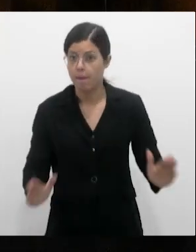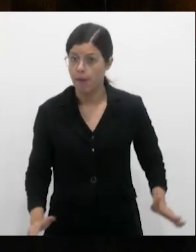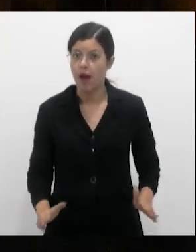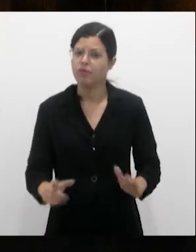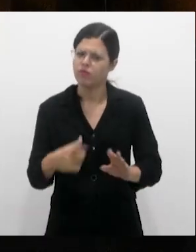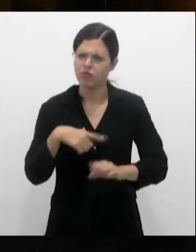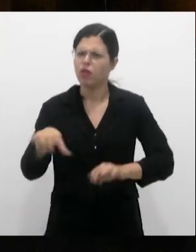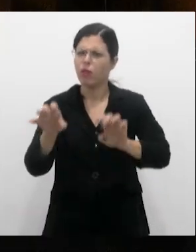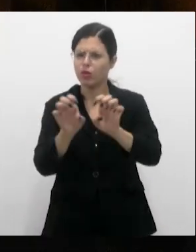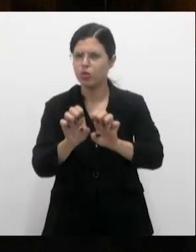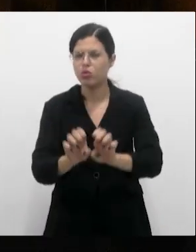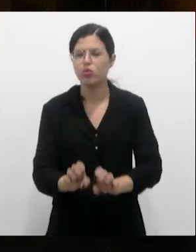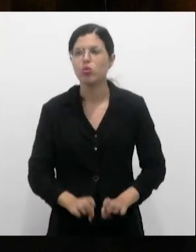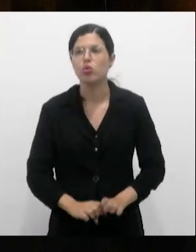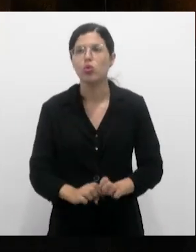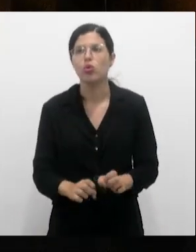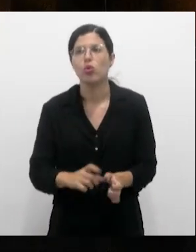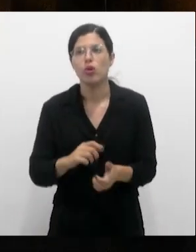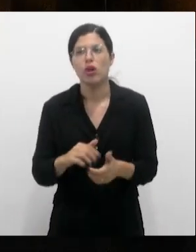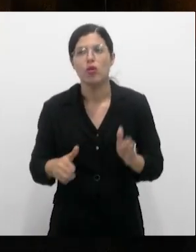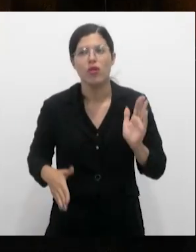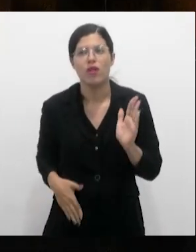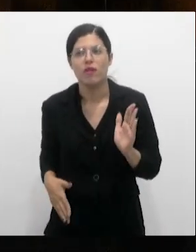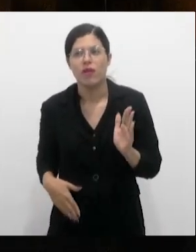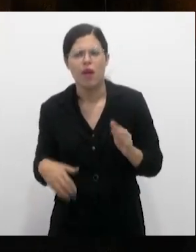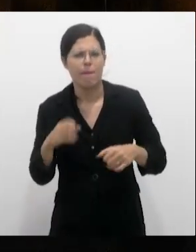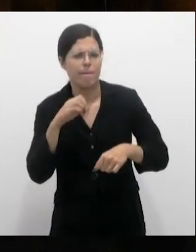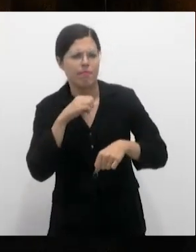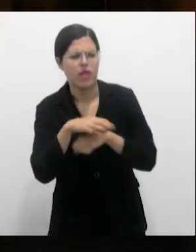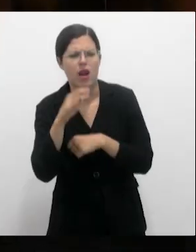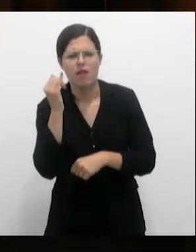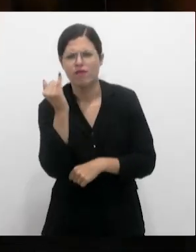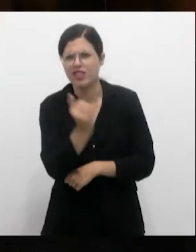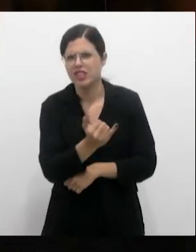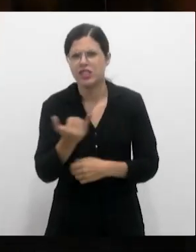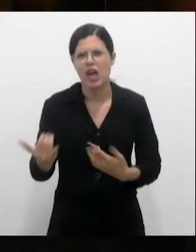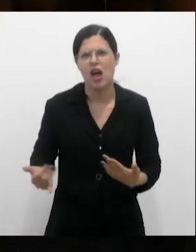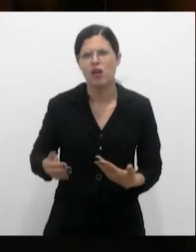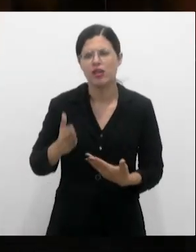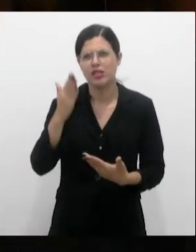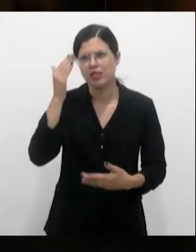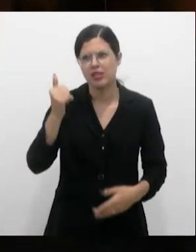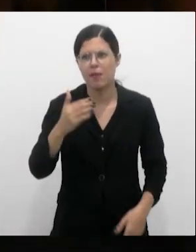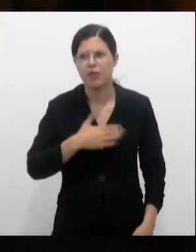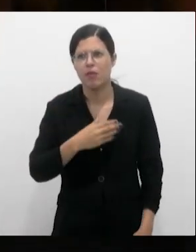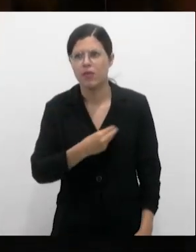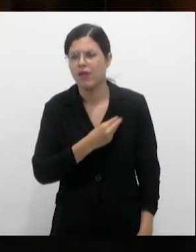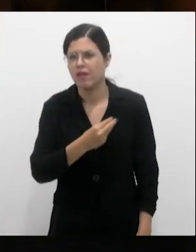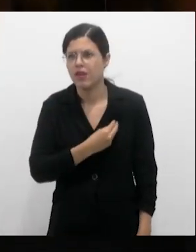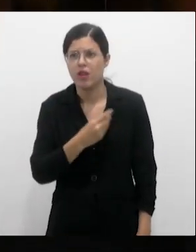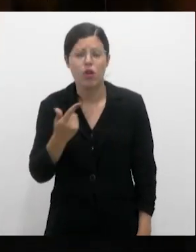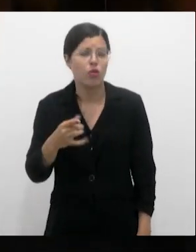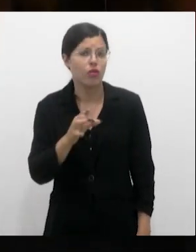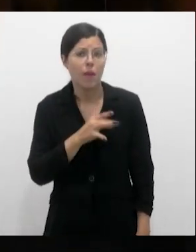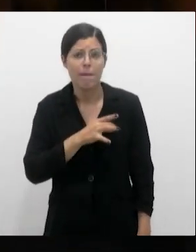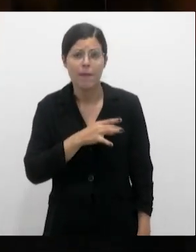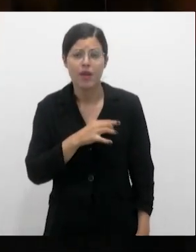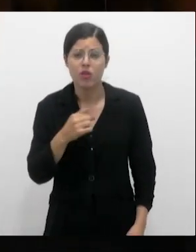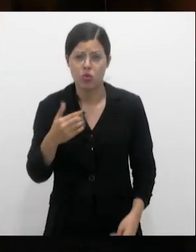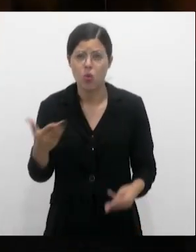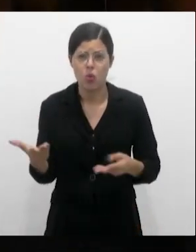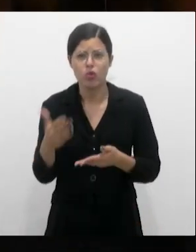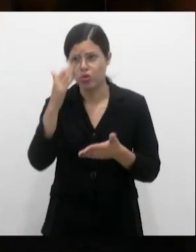E aí os traficantes mandaram recado que já sabem disso, da minha vida, daquilo. Eu não tenho medo, até porque eu confio